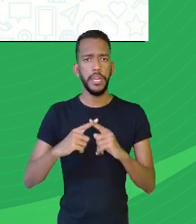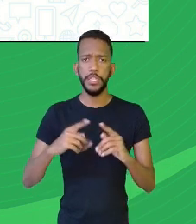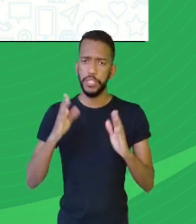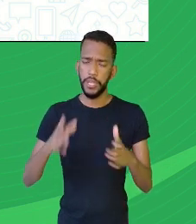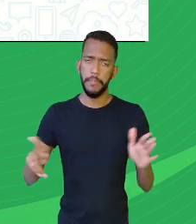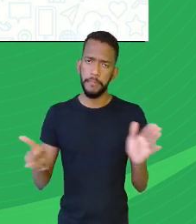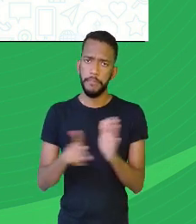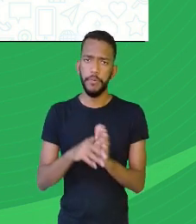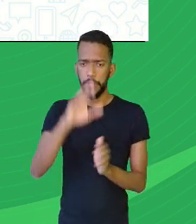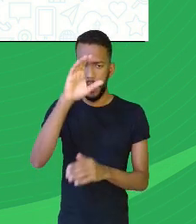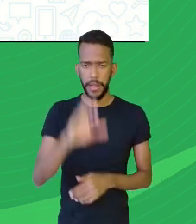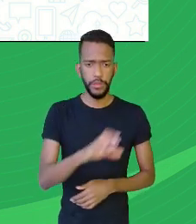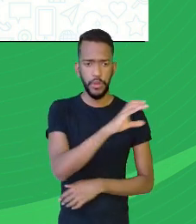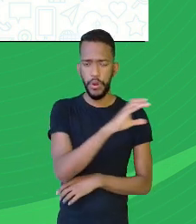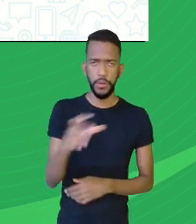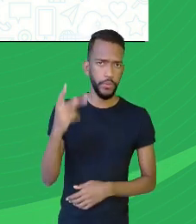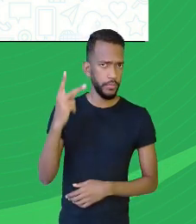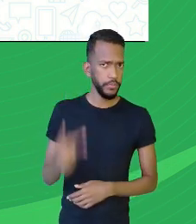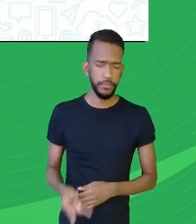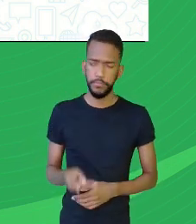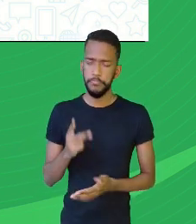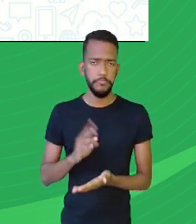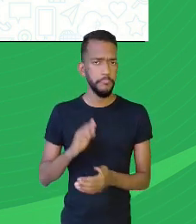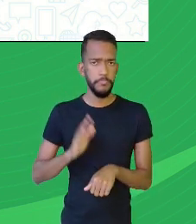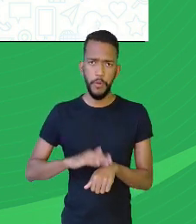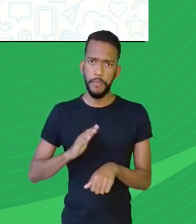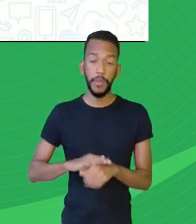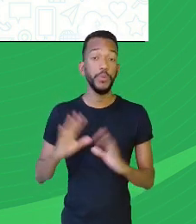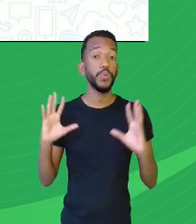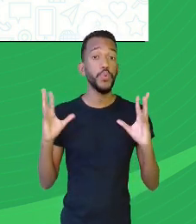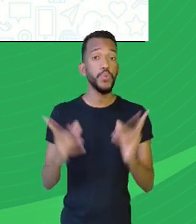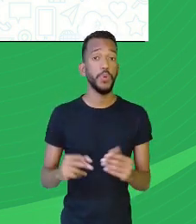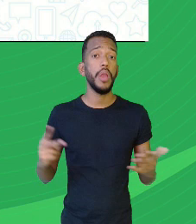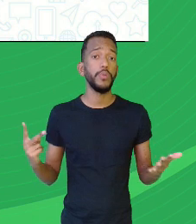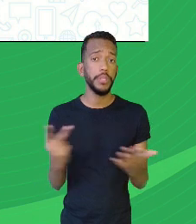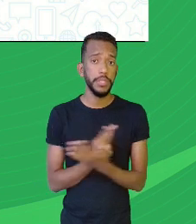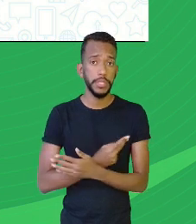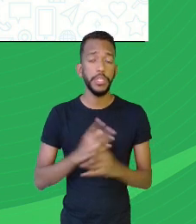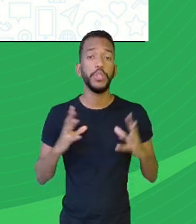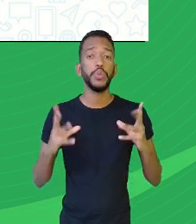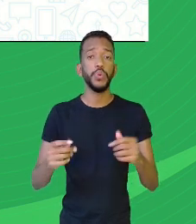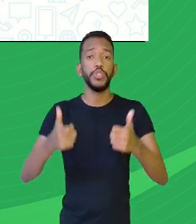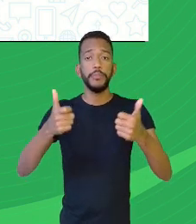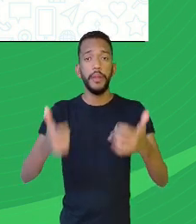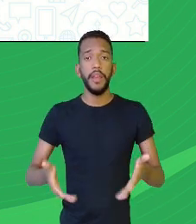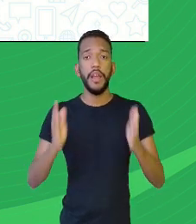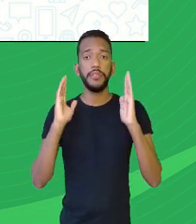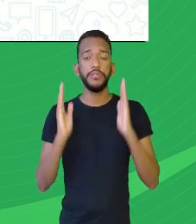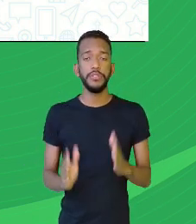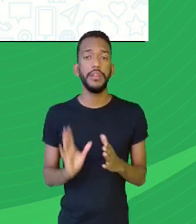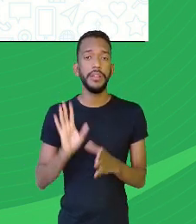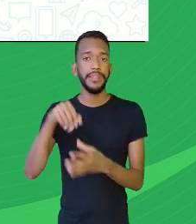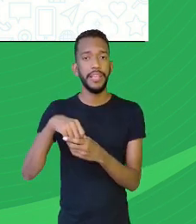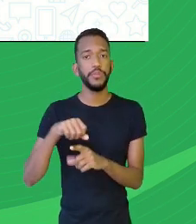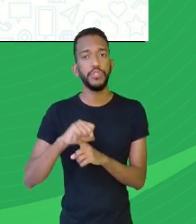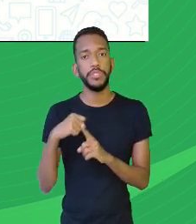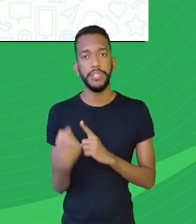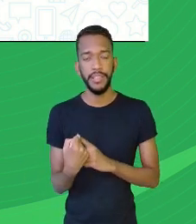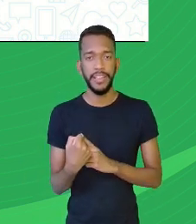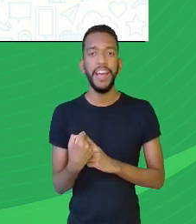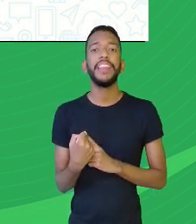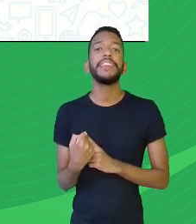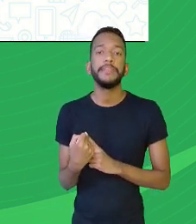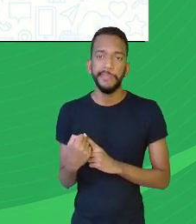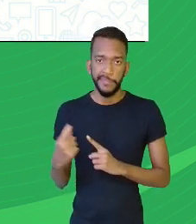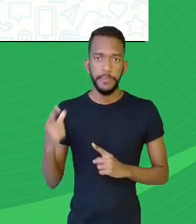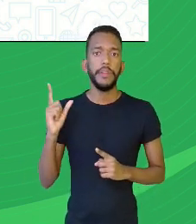que estava presente nesse momento. Tudo o que acontecia, tudo o que era explicado dentro da sociedade